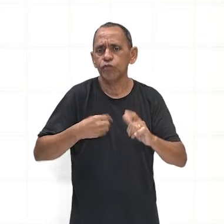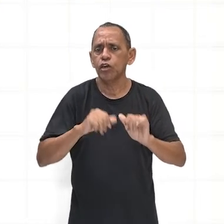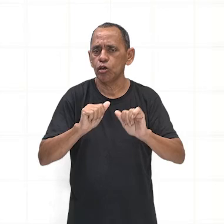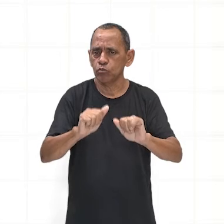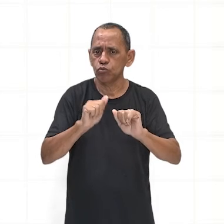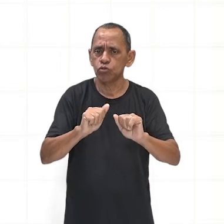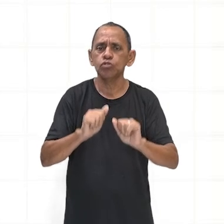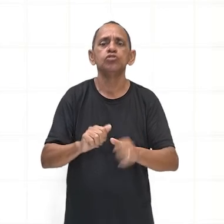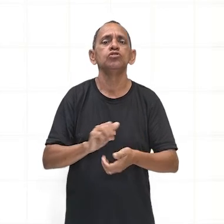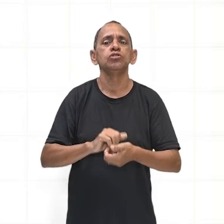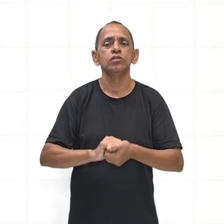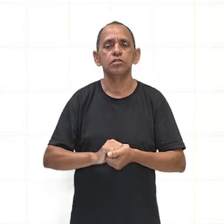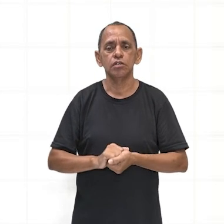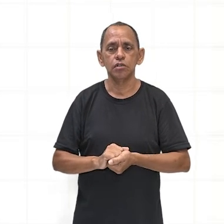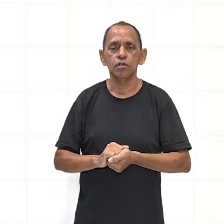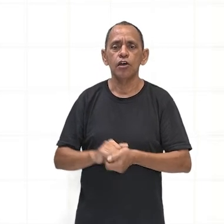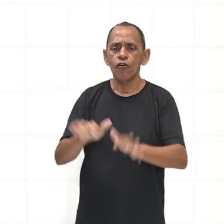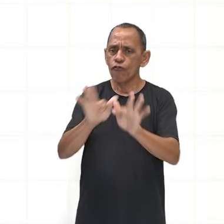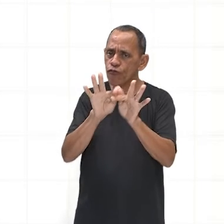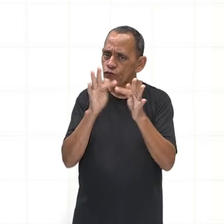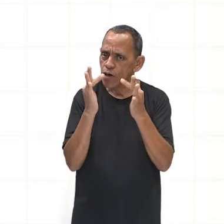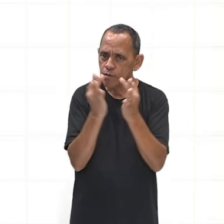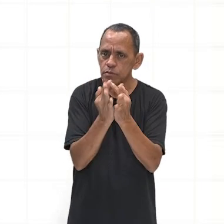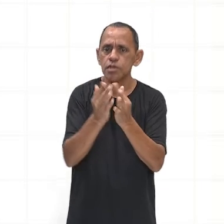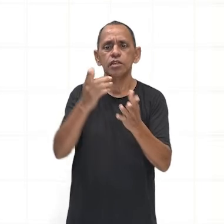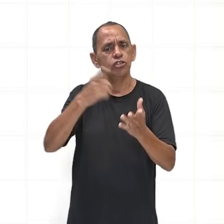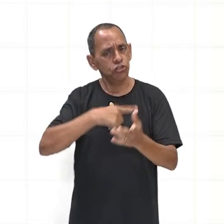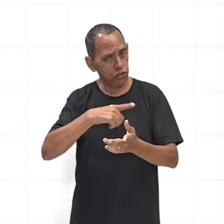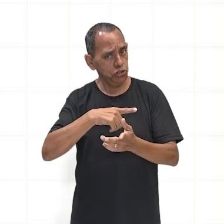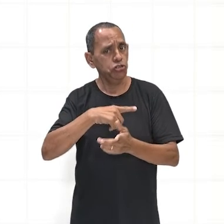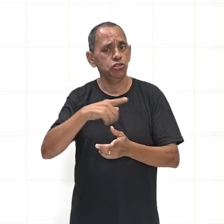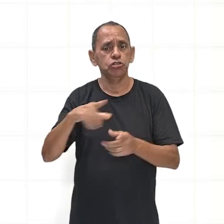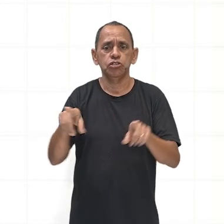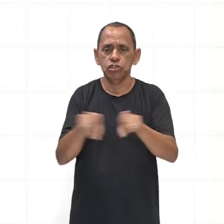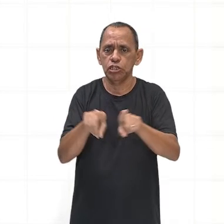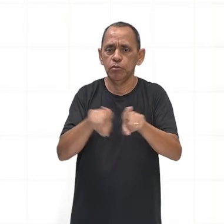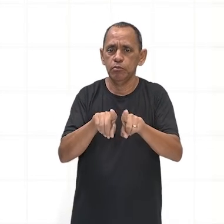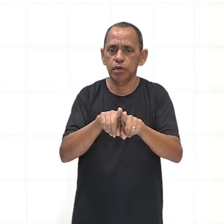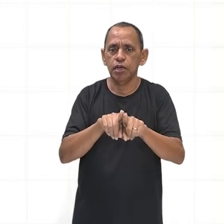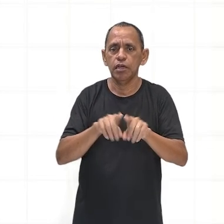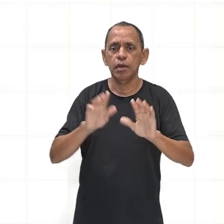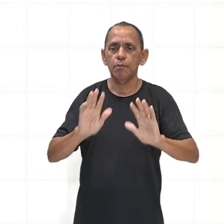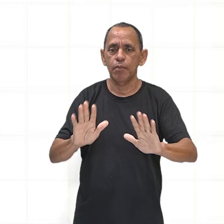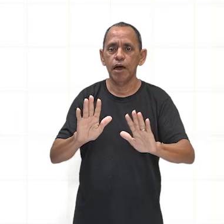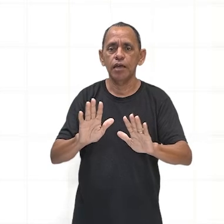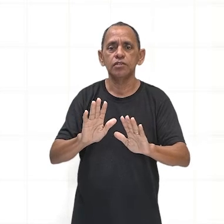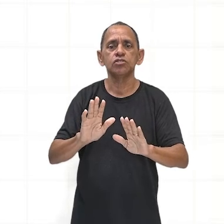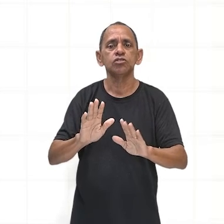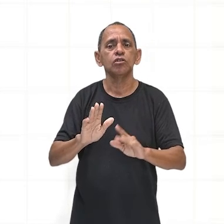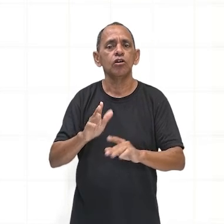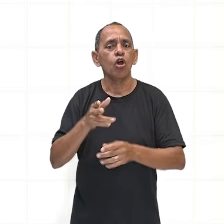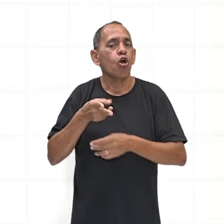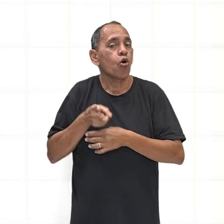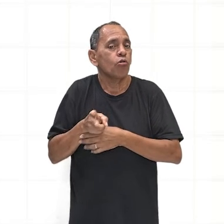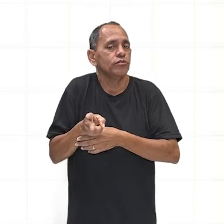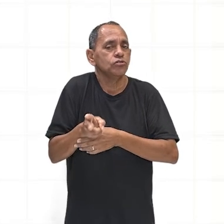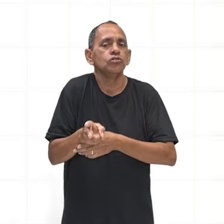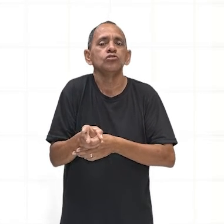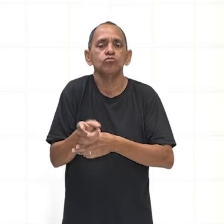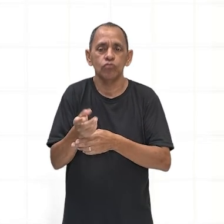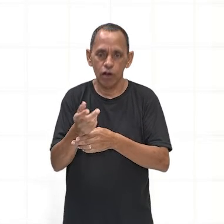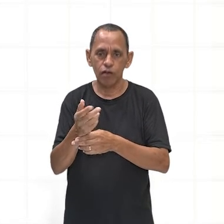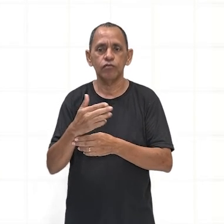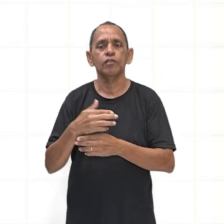ele não perdia sua condição de escravo dentro da sociedade, tá? A religião asteca, olha só, nós vamos